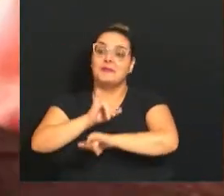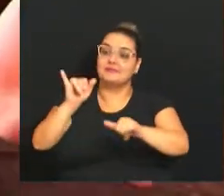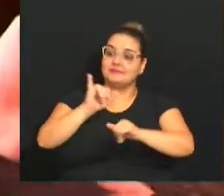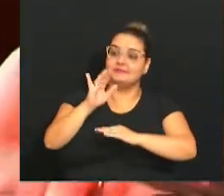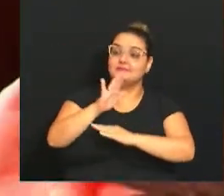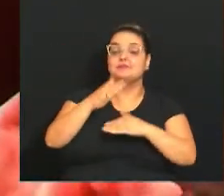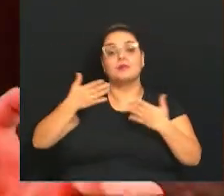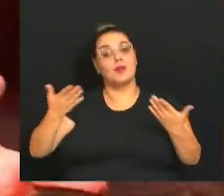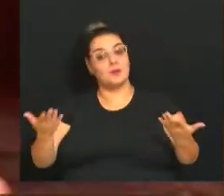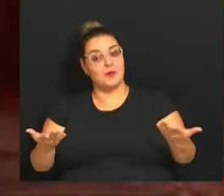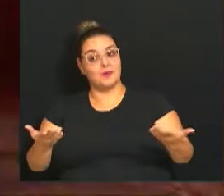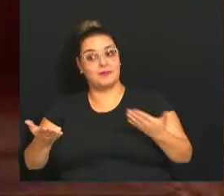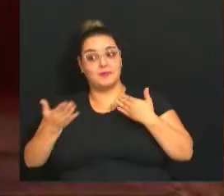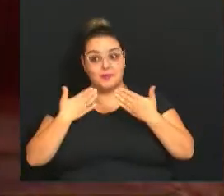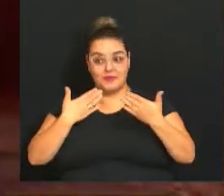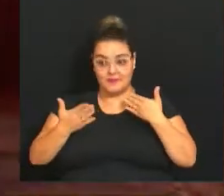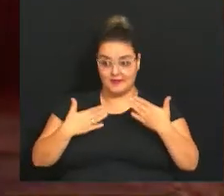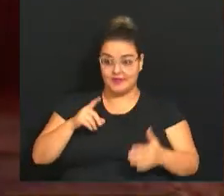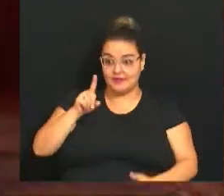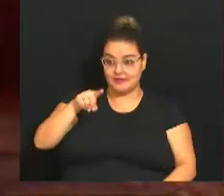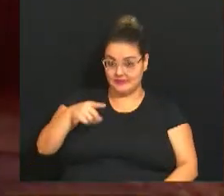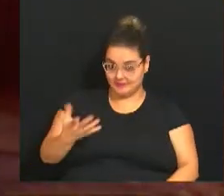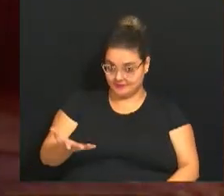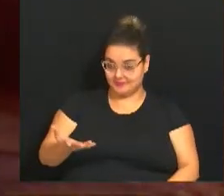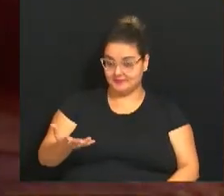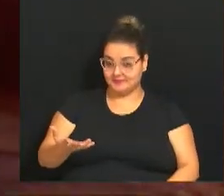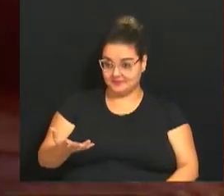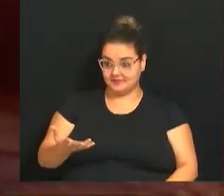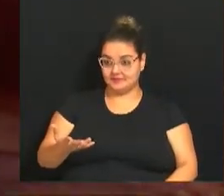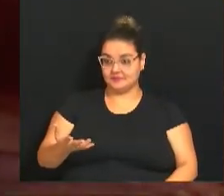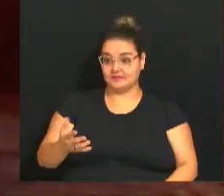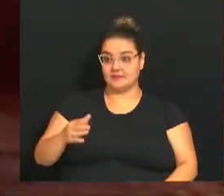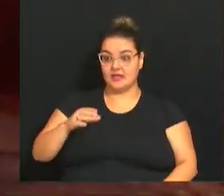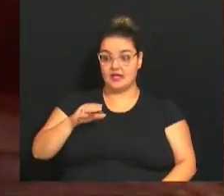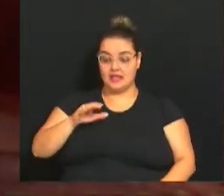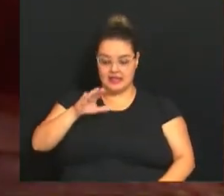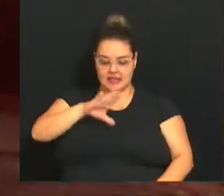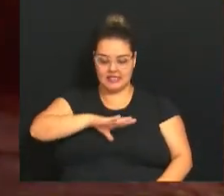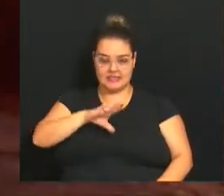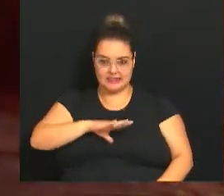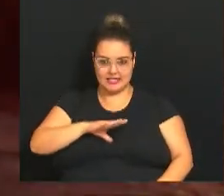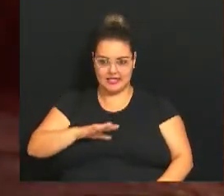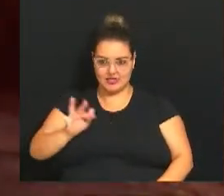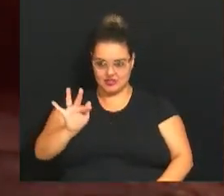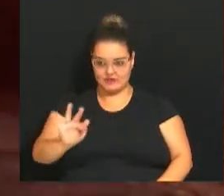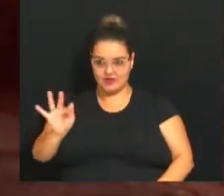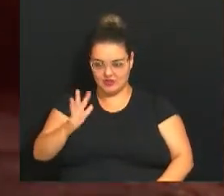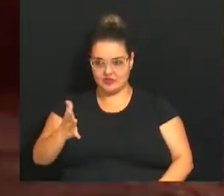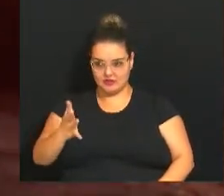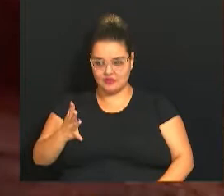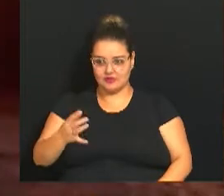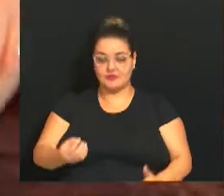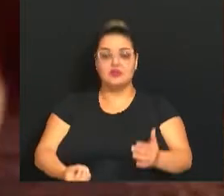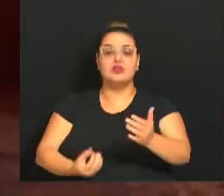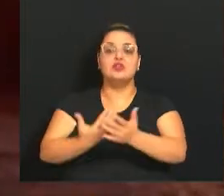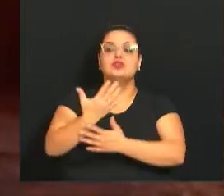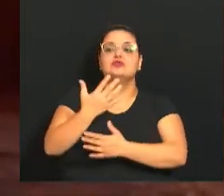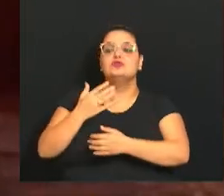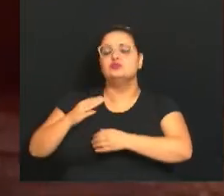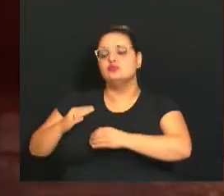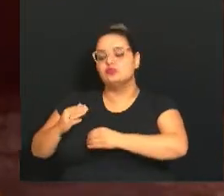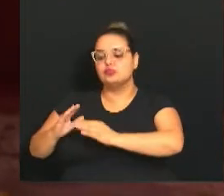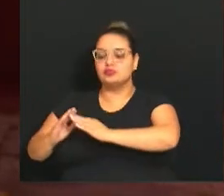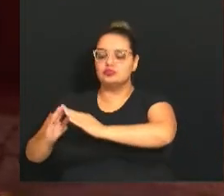Bom, para a gente falar justamente a respeito da cidade universitária, um bairro que foi formado aí no entorno